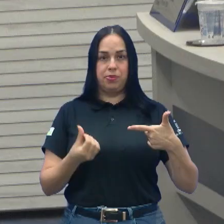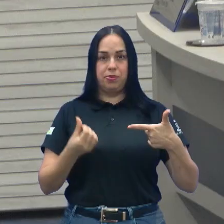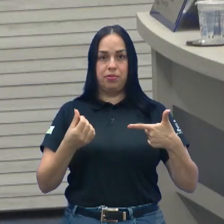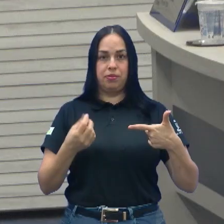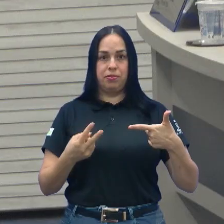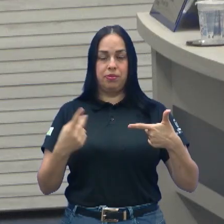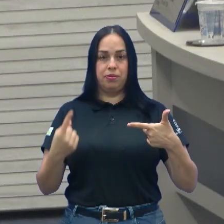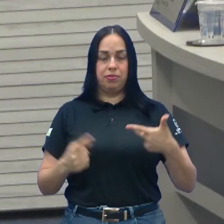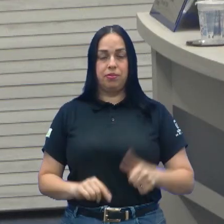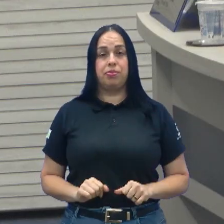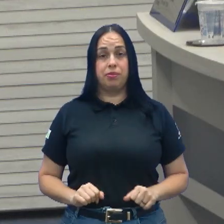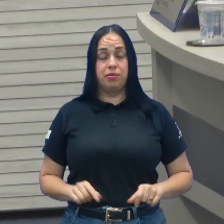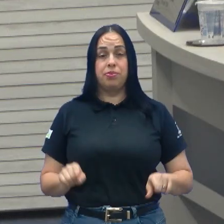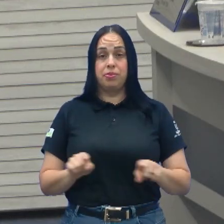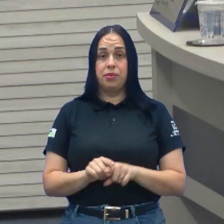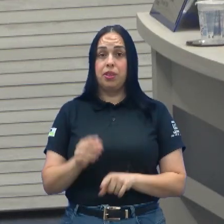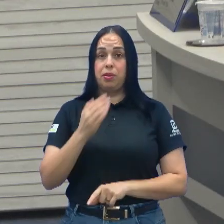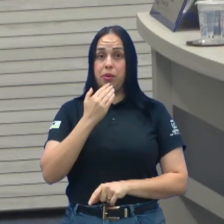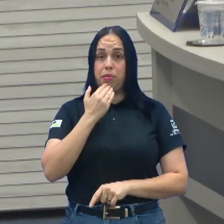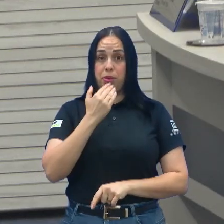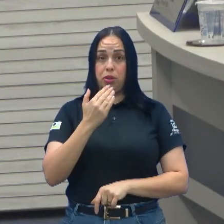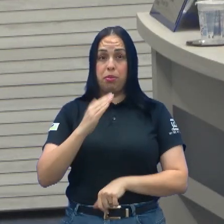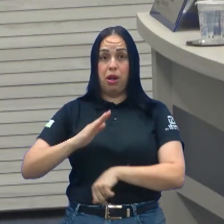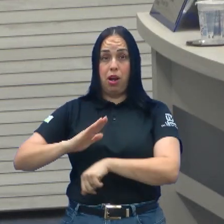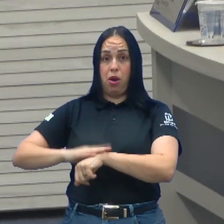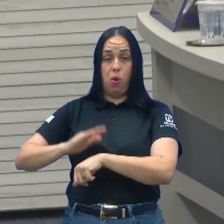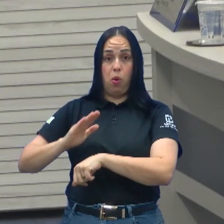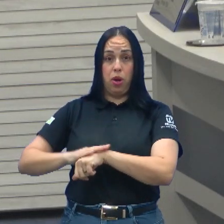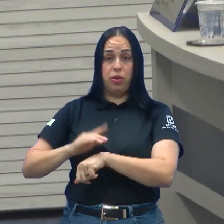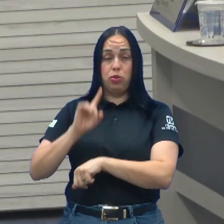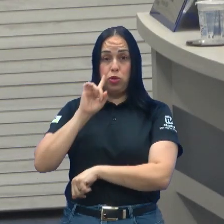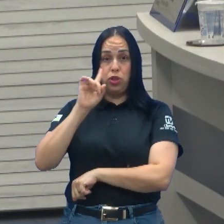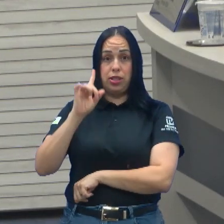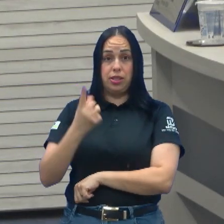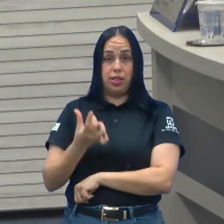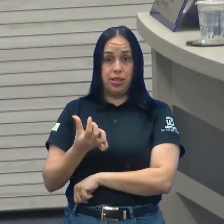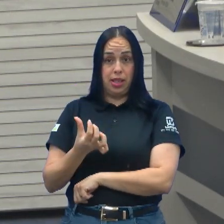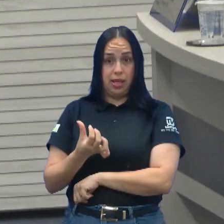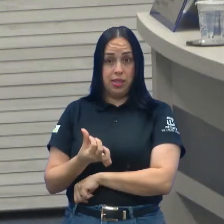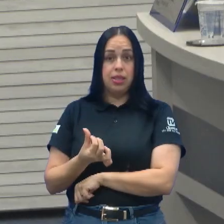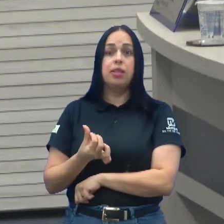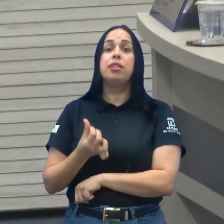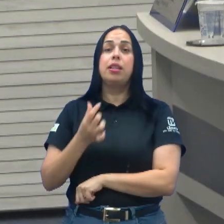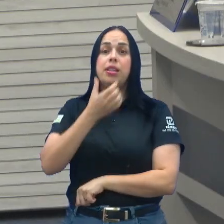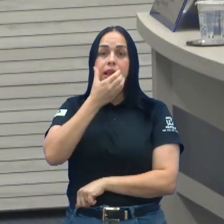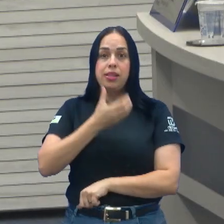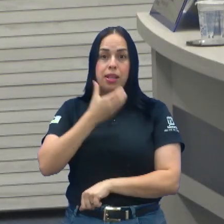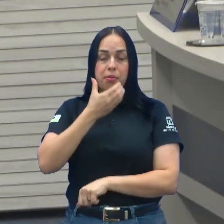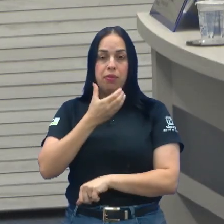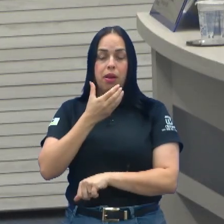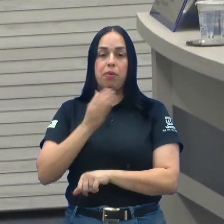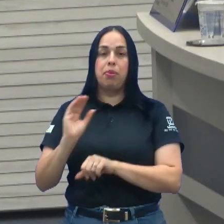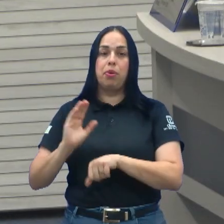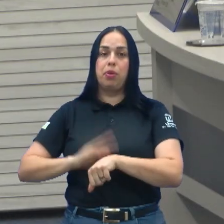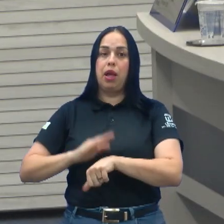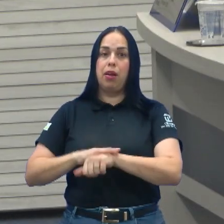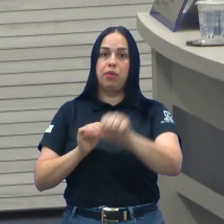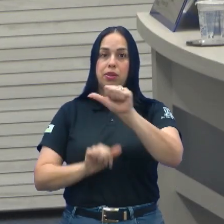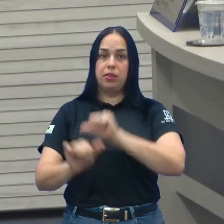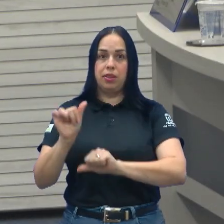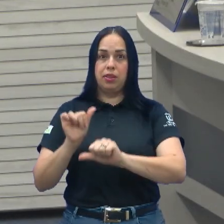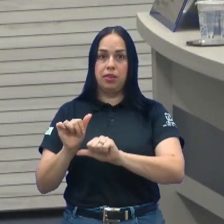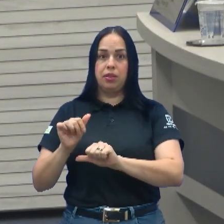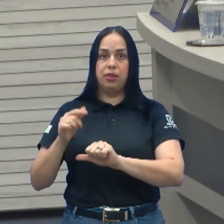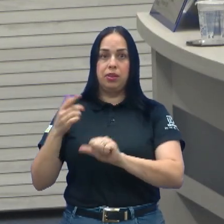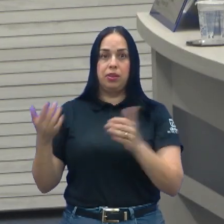antecipação do horário da sessão ordinária do expediente do dia 16 de dezembro de 2025, das 16 horas